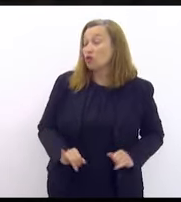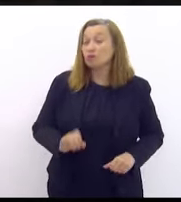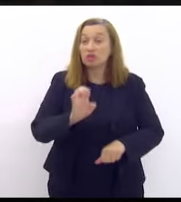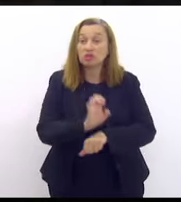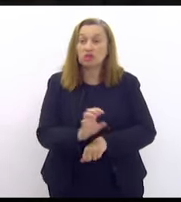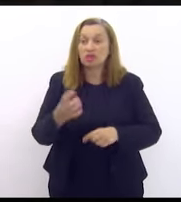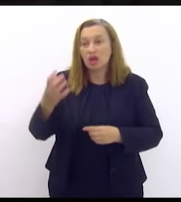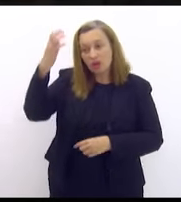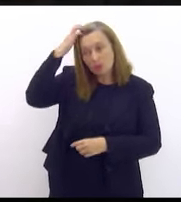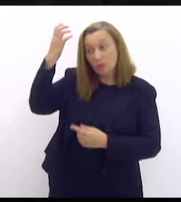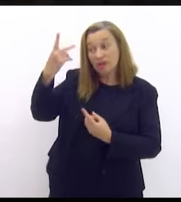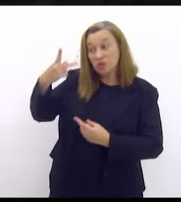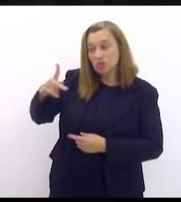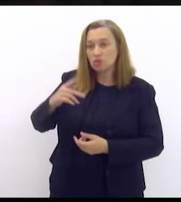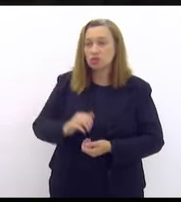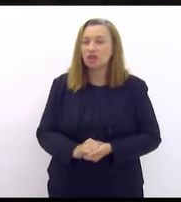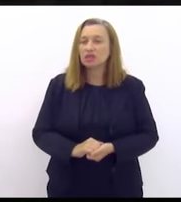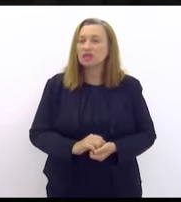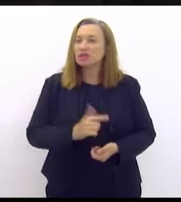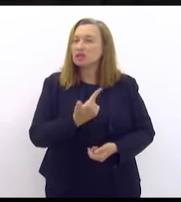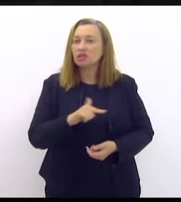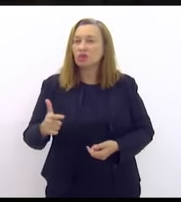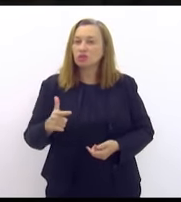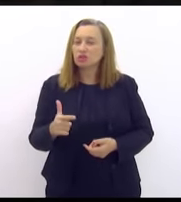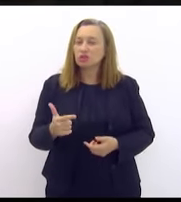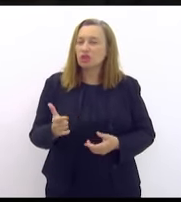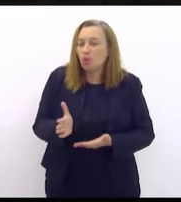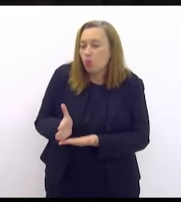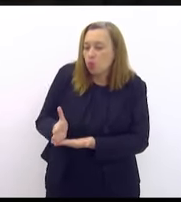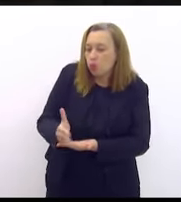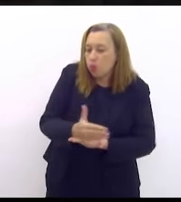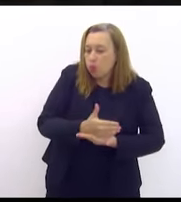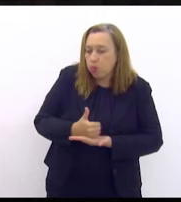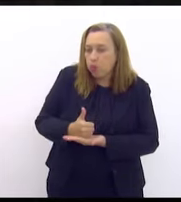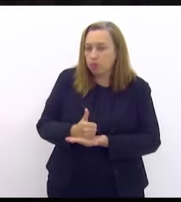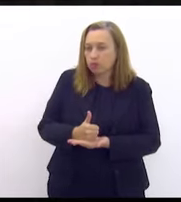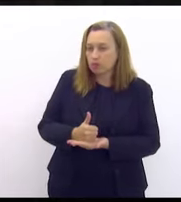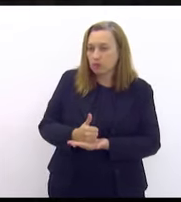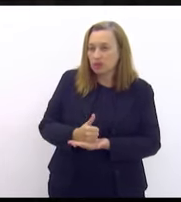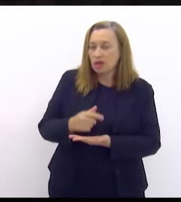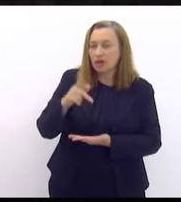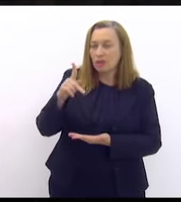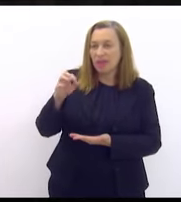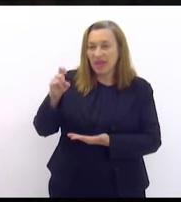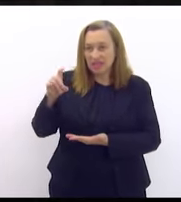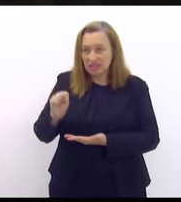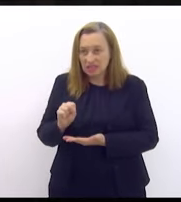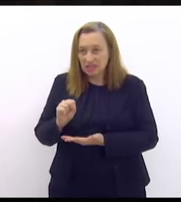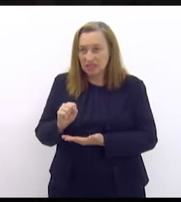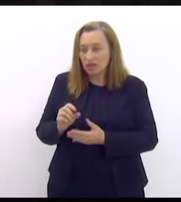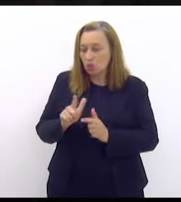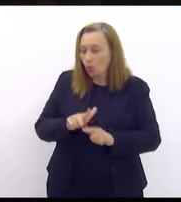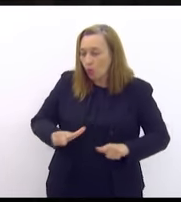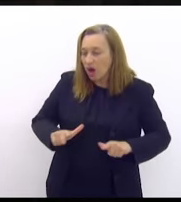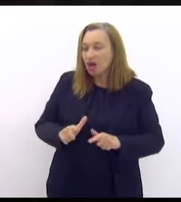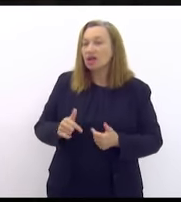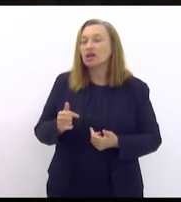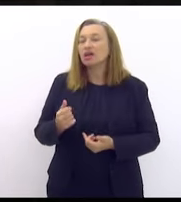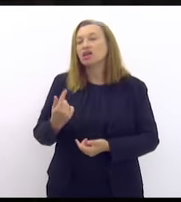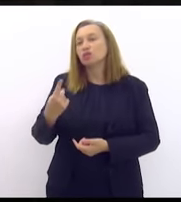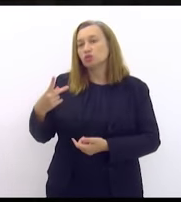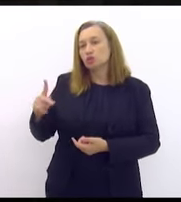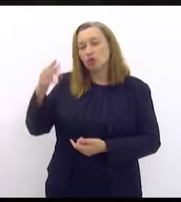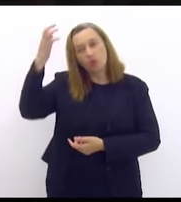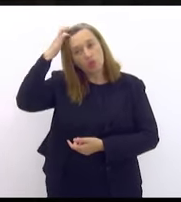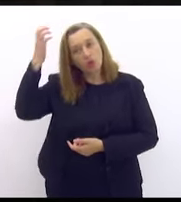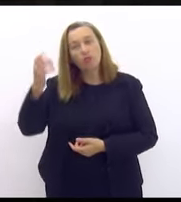é sua. A culpa de não ter uma ampliação da arrecadação desse PED ser uma peça vazia é sua. Diariamente,